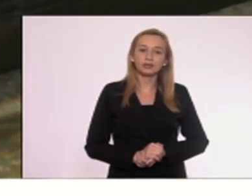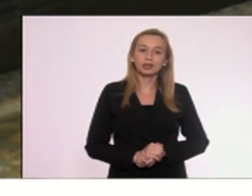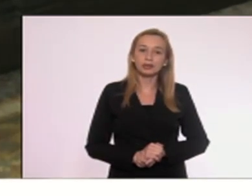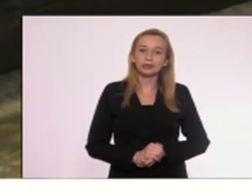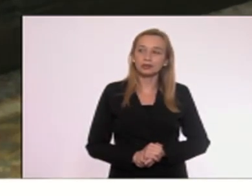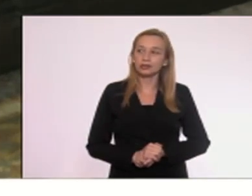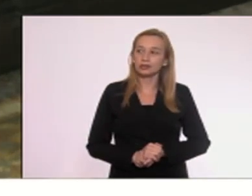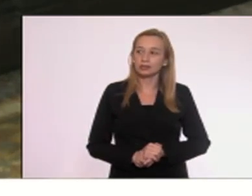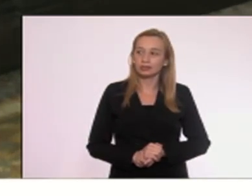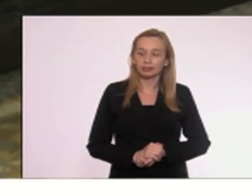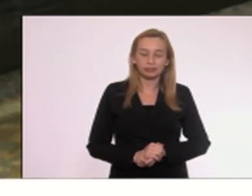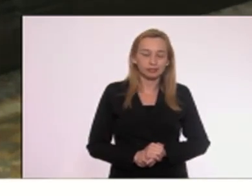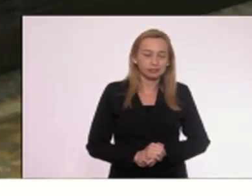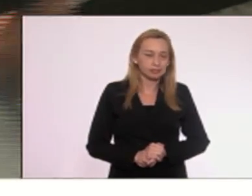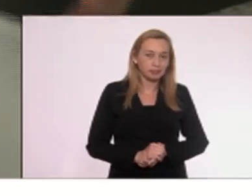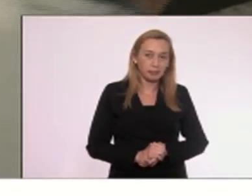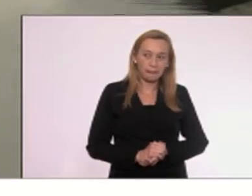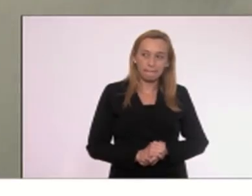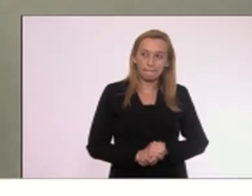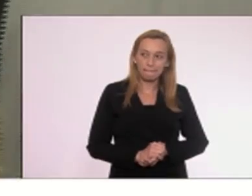presidente. O céu.